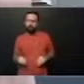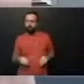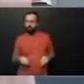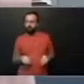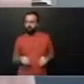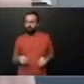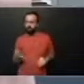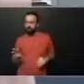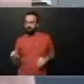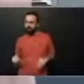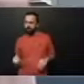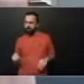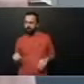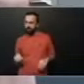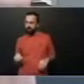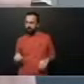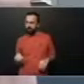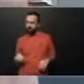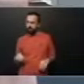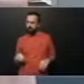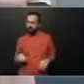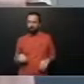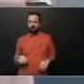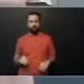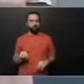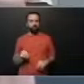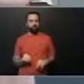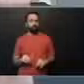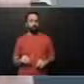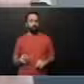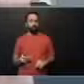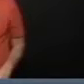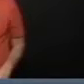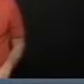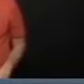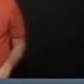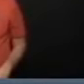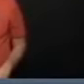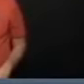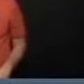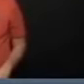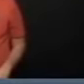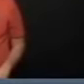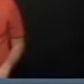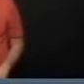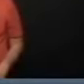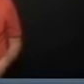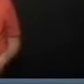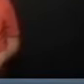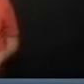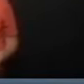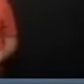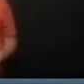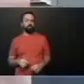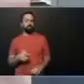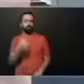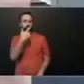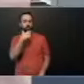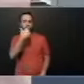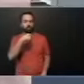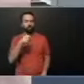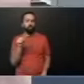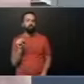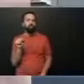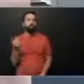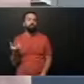pela palavrinha morango. Vamos ver o que, que vai dar? Vitamina do que nós fizemos? Ah,